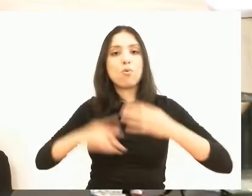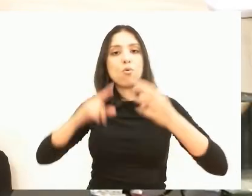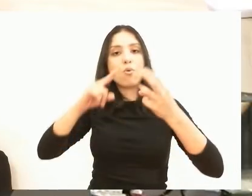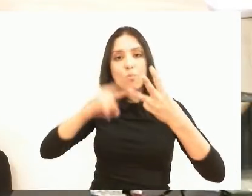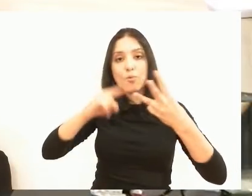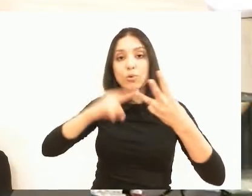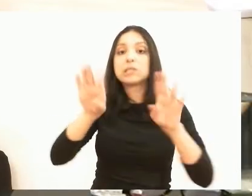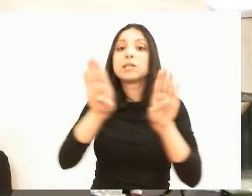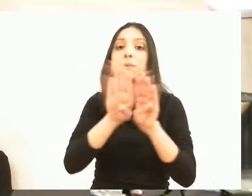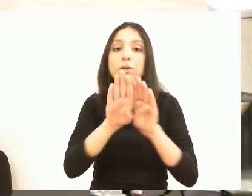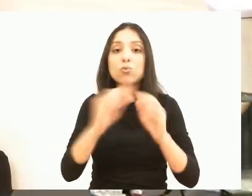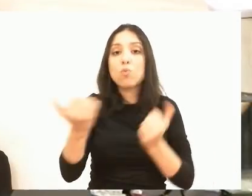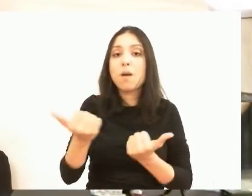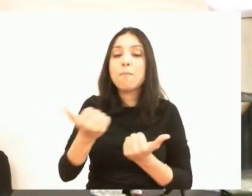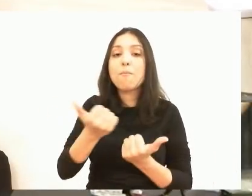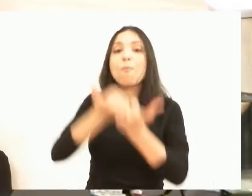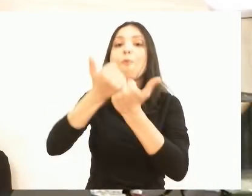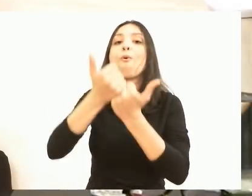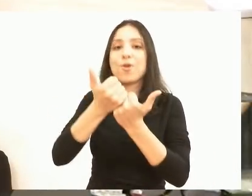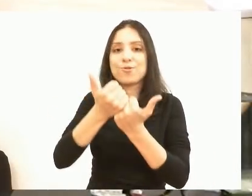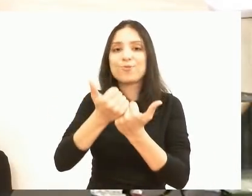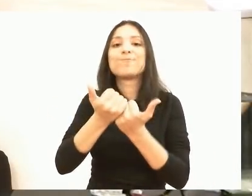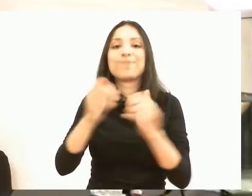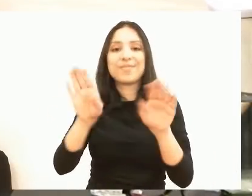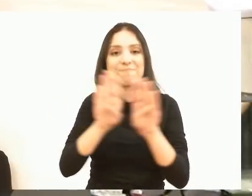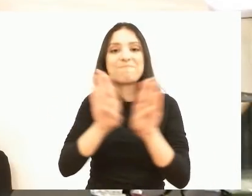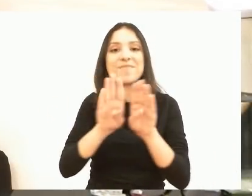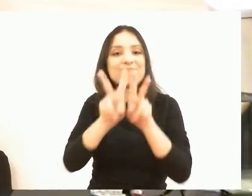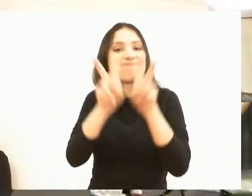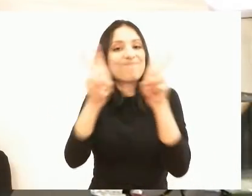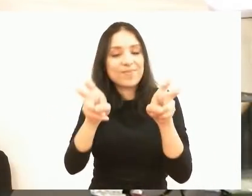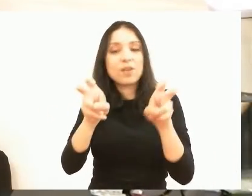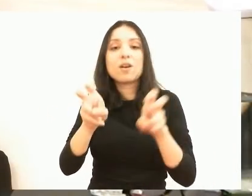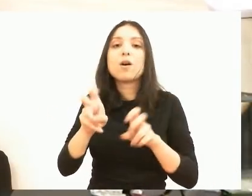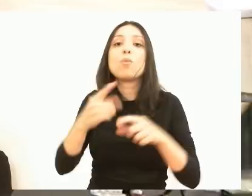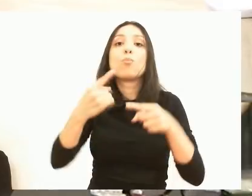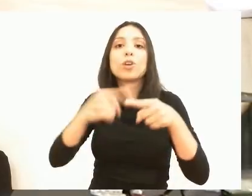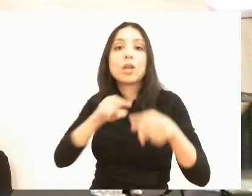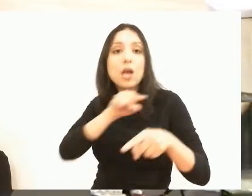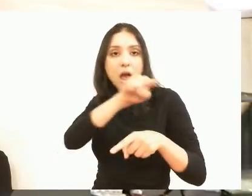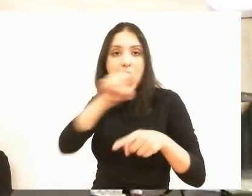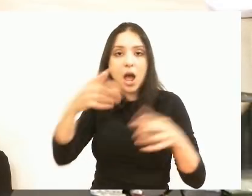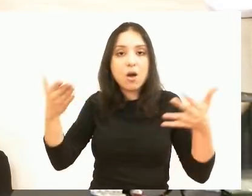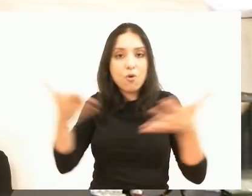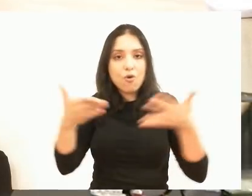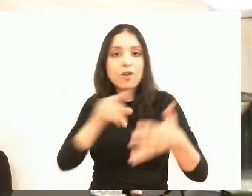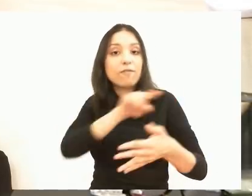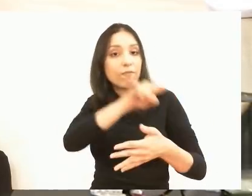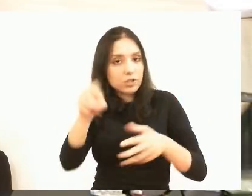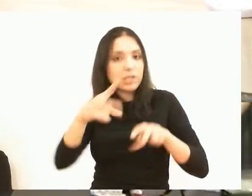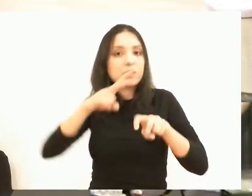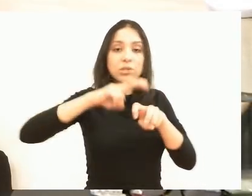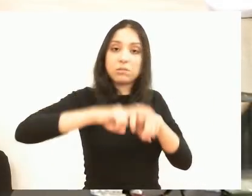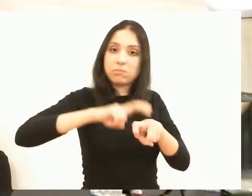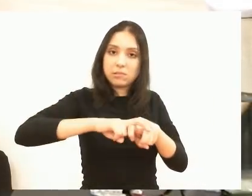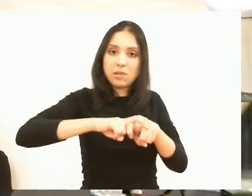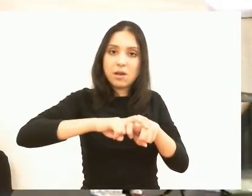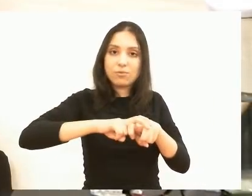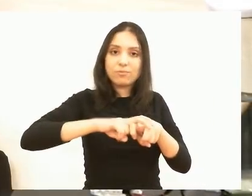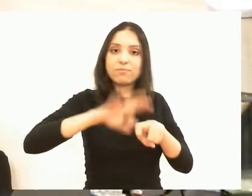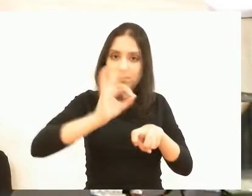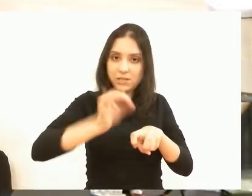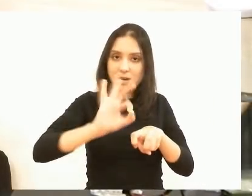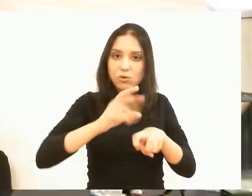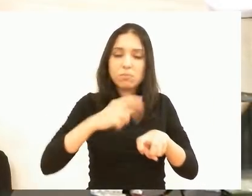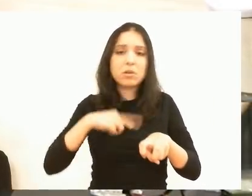dos apoios né por exemplo vocês podem perceber que nessa posição que vocês estão vocês não tão só apoiando o